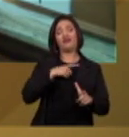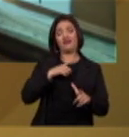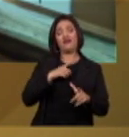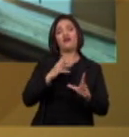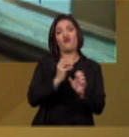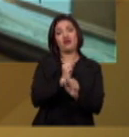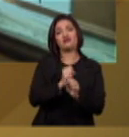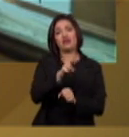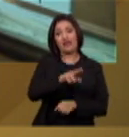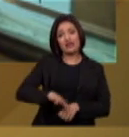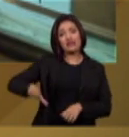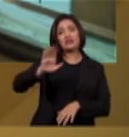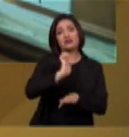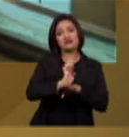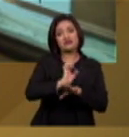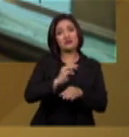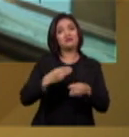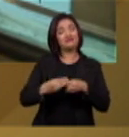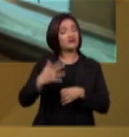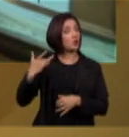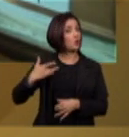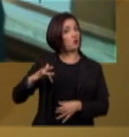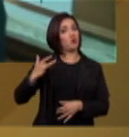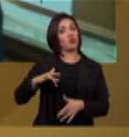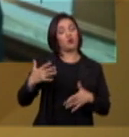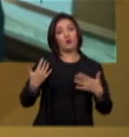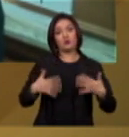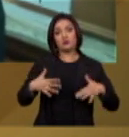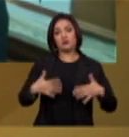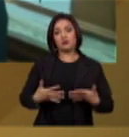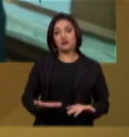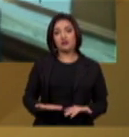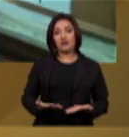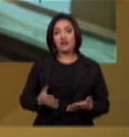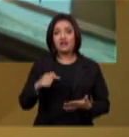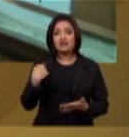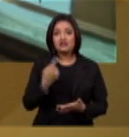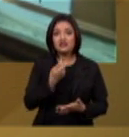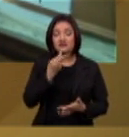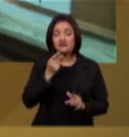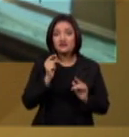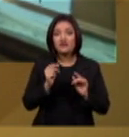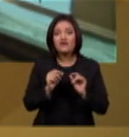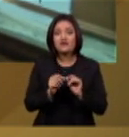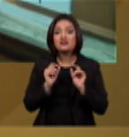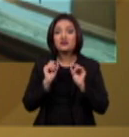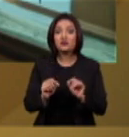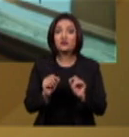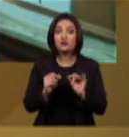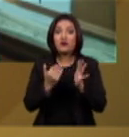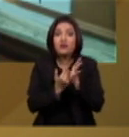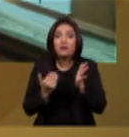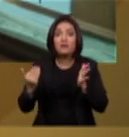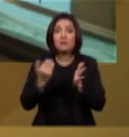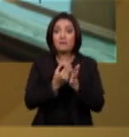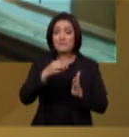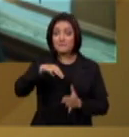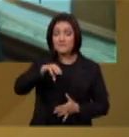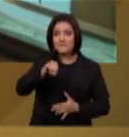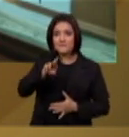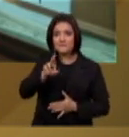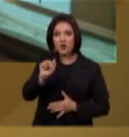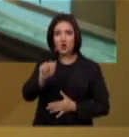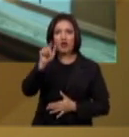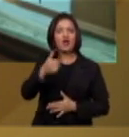municipais. Nós estamos a versar a mora, presidente. E a mora, ela